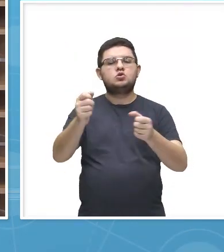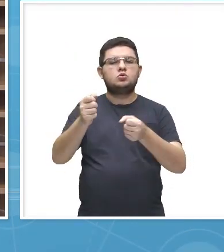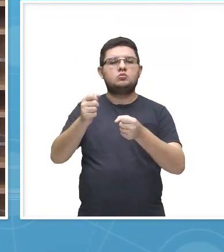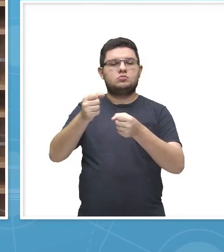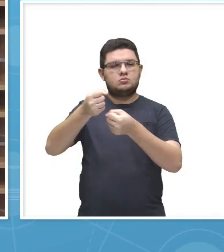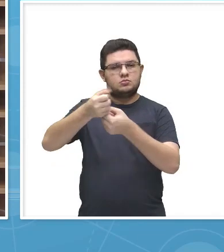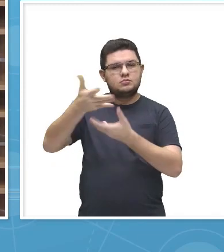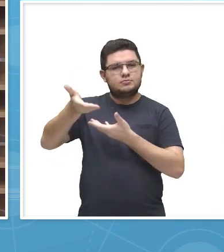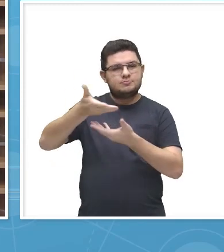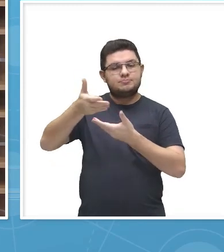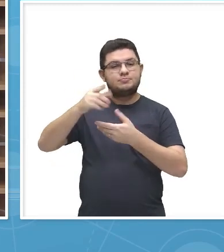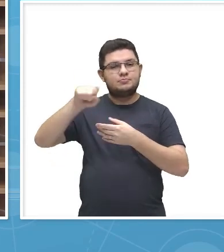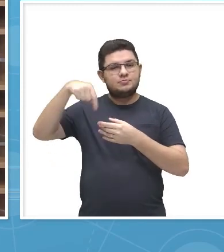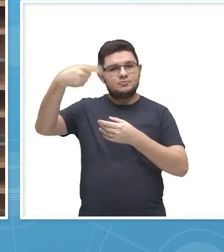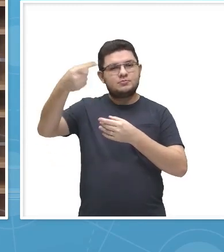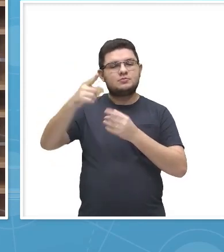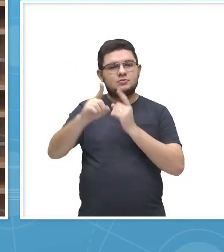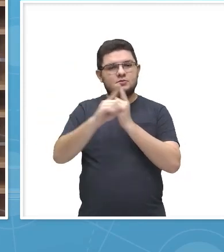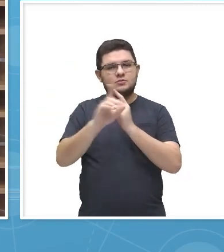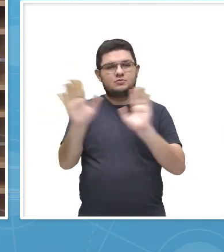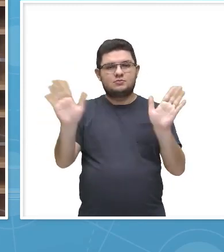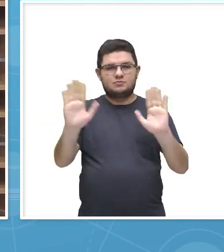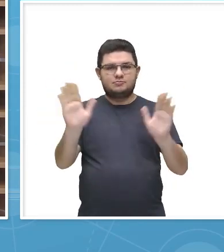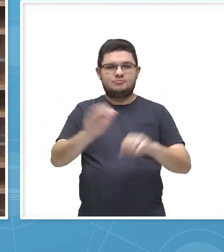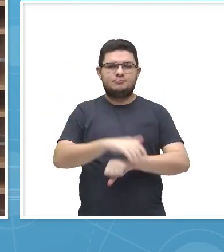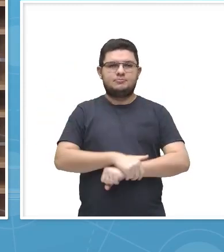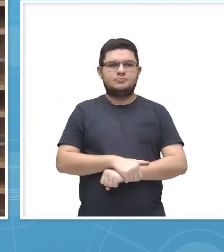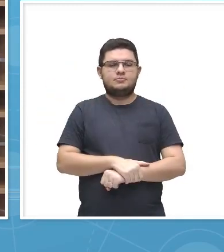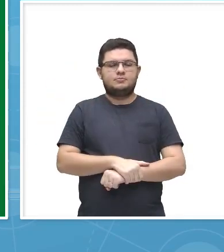ok sim o e não vai vai